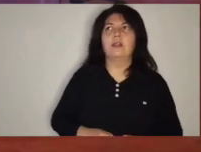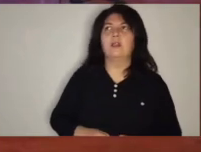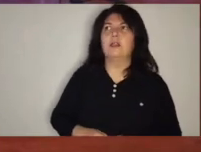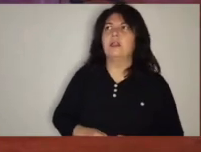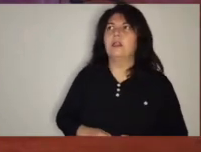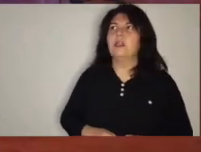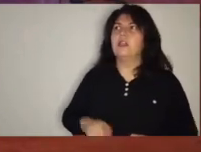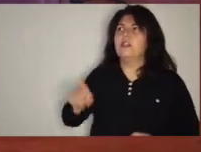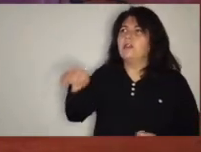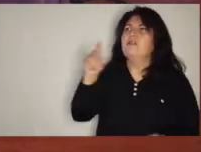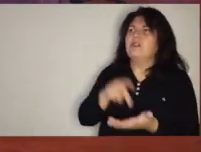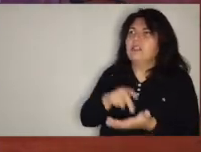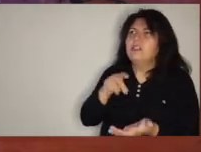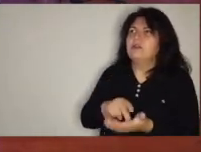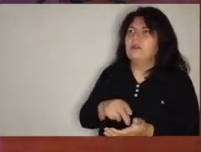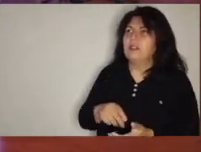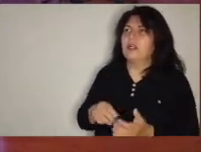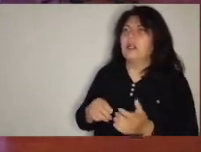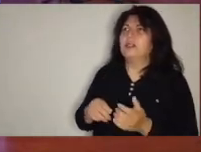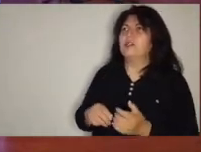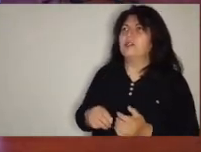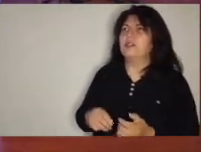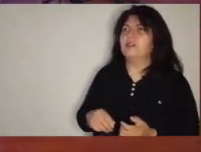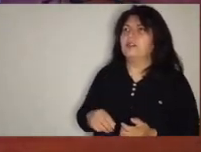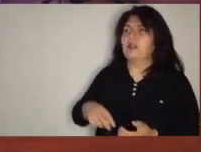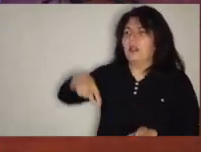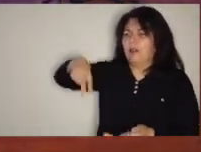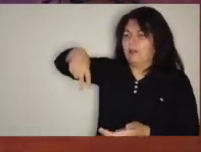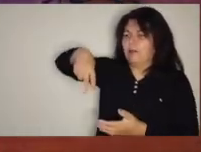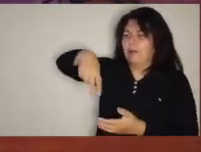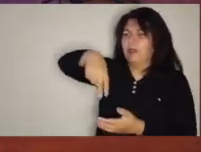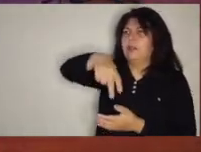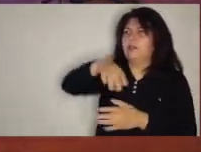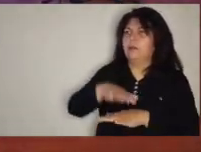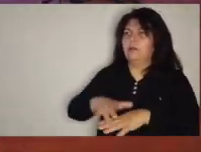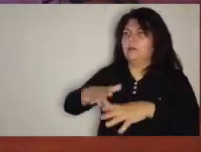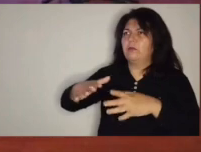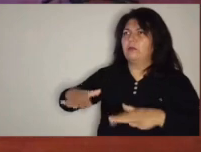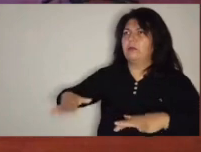Deus. E ali Jesus chama Pedro e diz: vem.